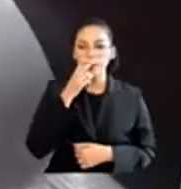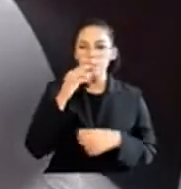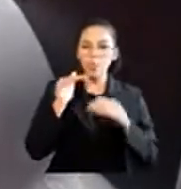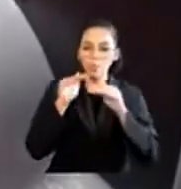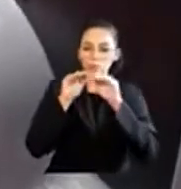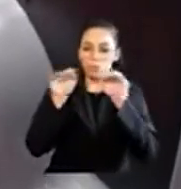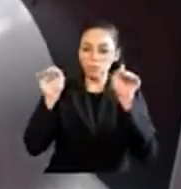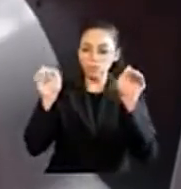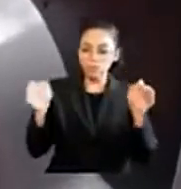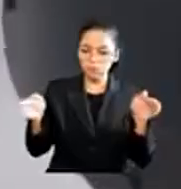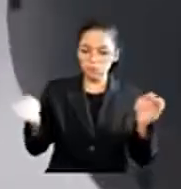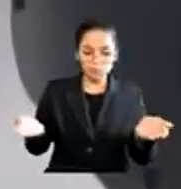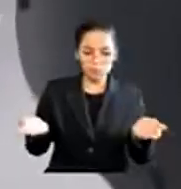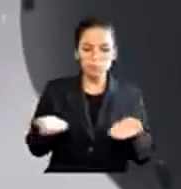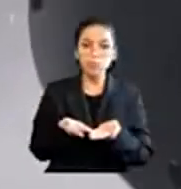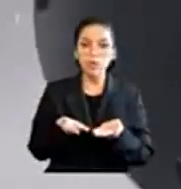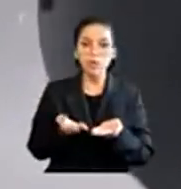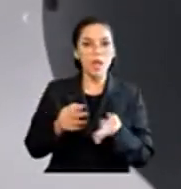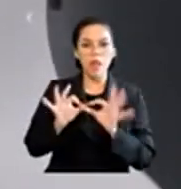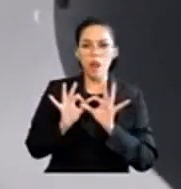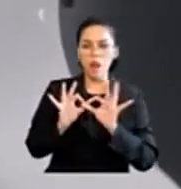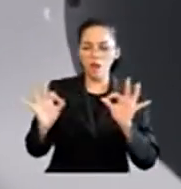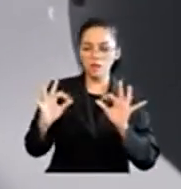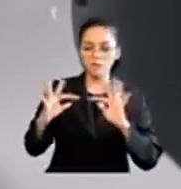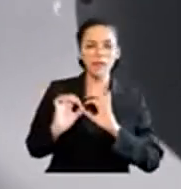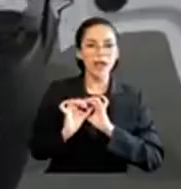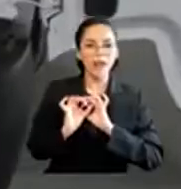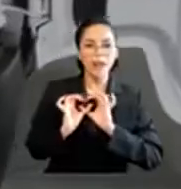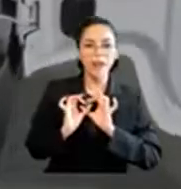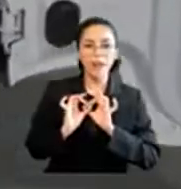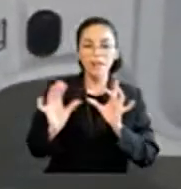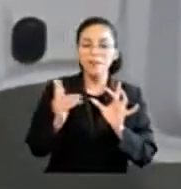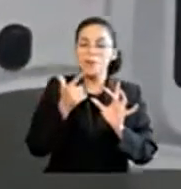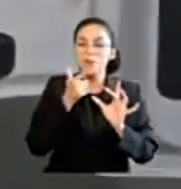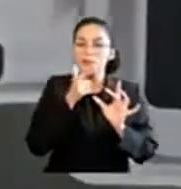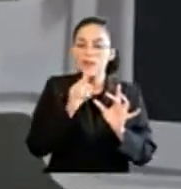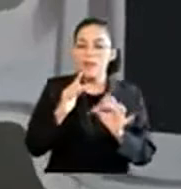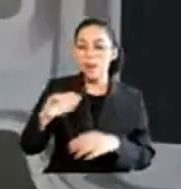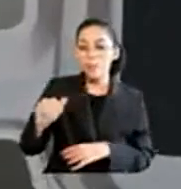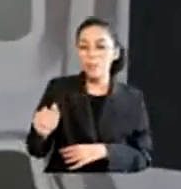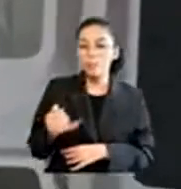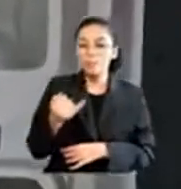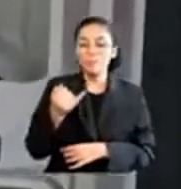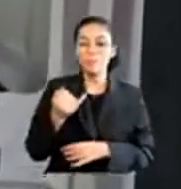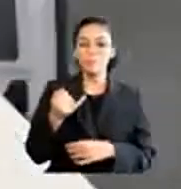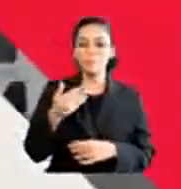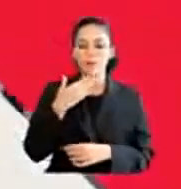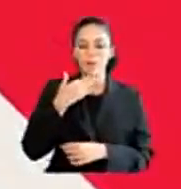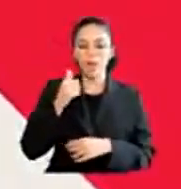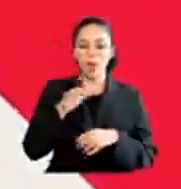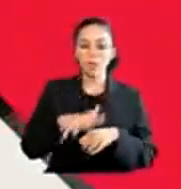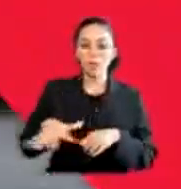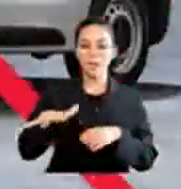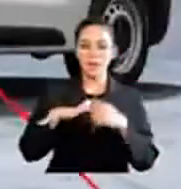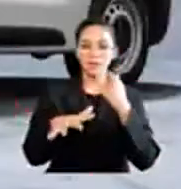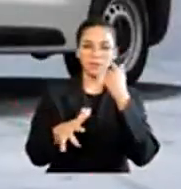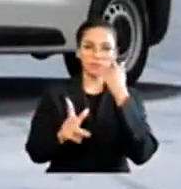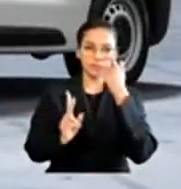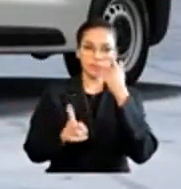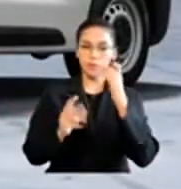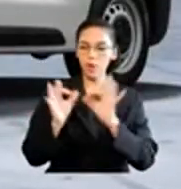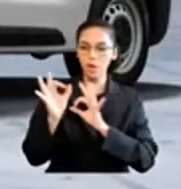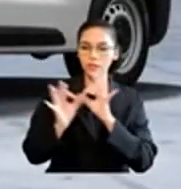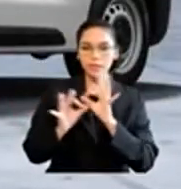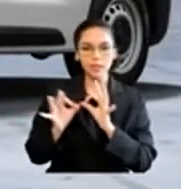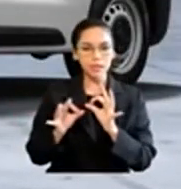livre, que proporciona melhor aproveitamento do espaço para que a carga seja organizada da forma mais conveniente. Outra facilidade